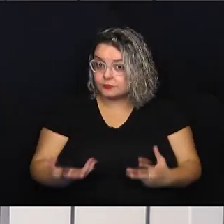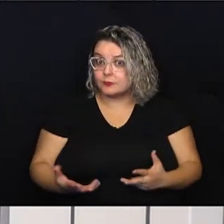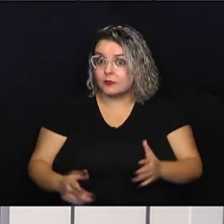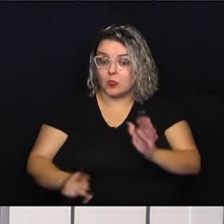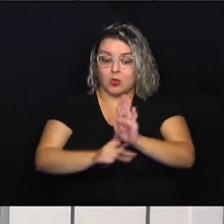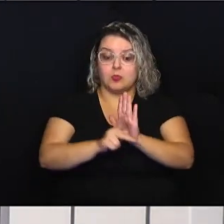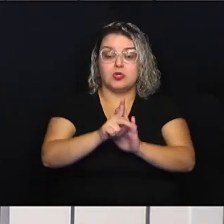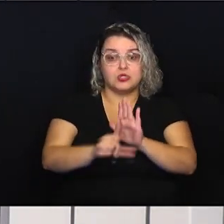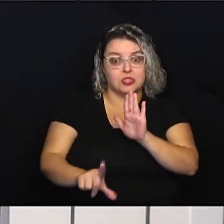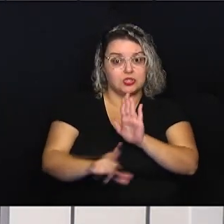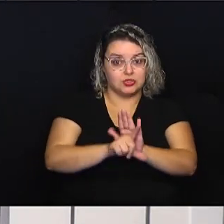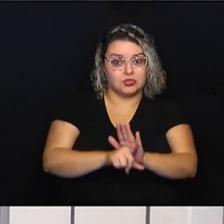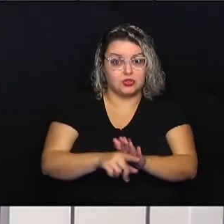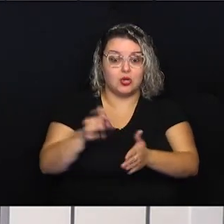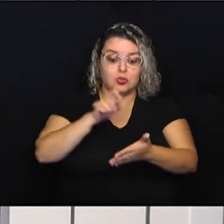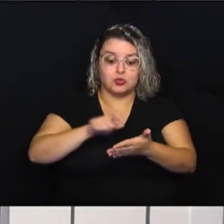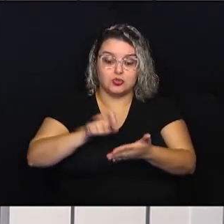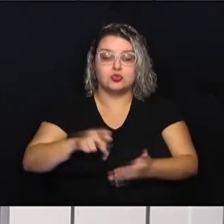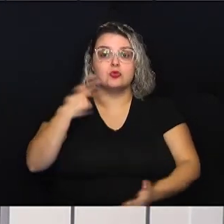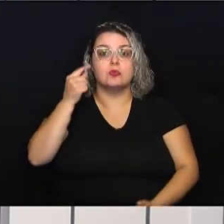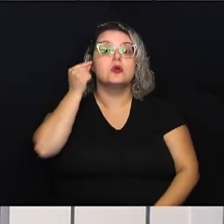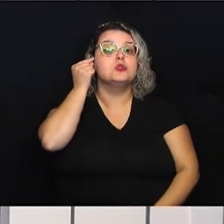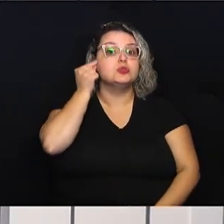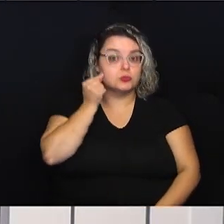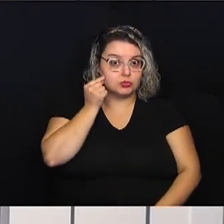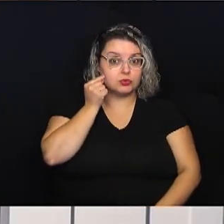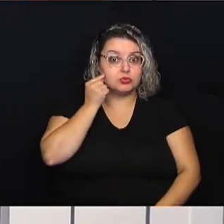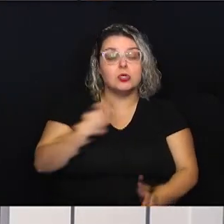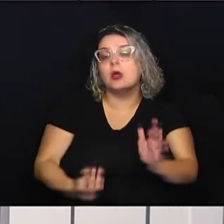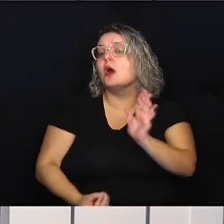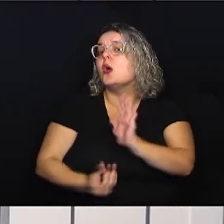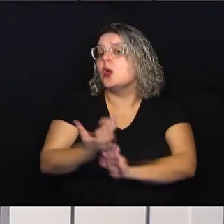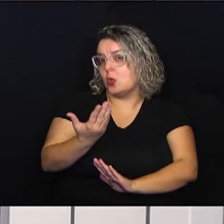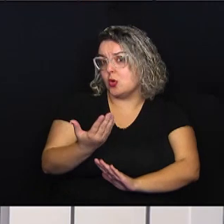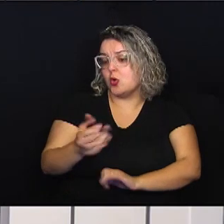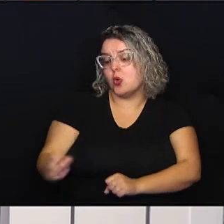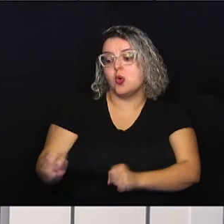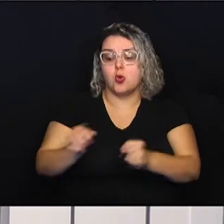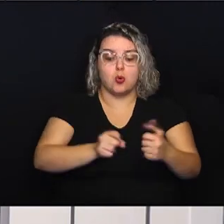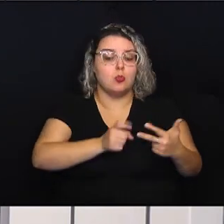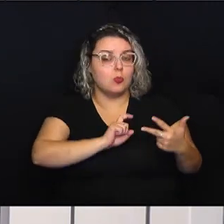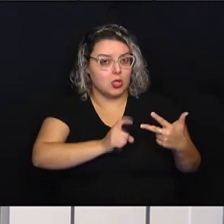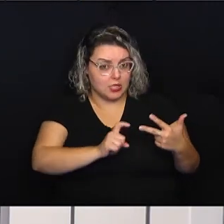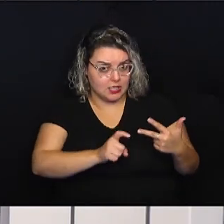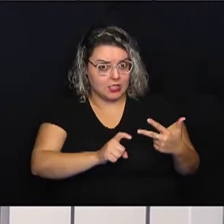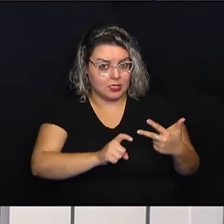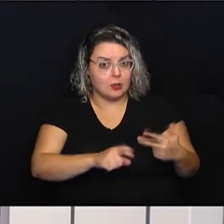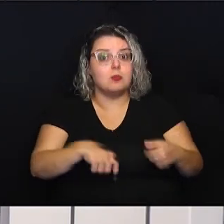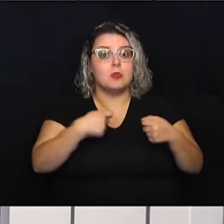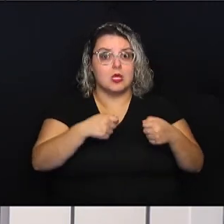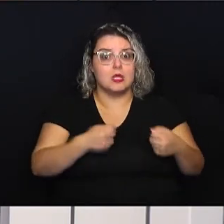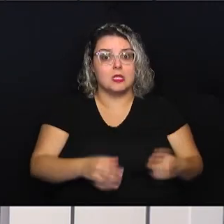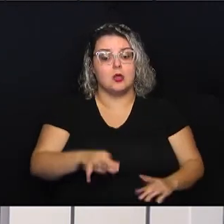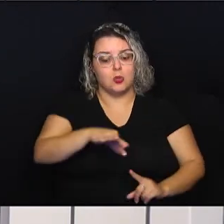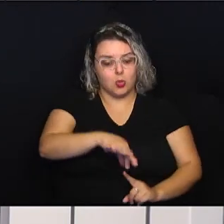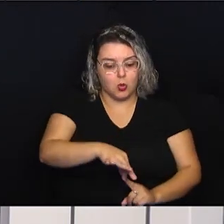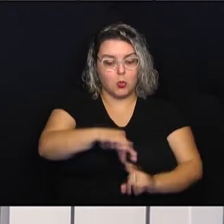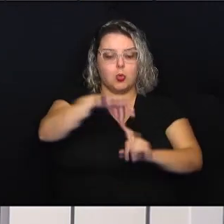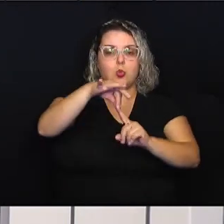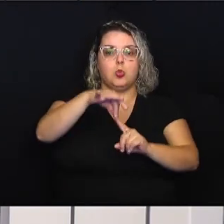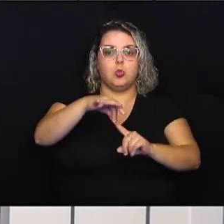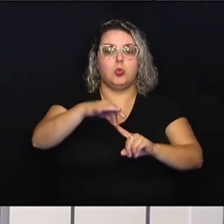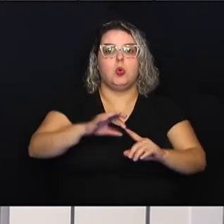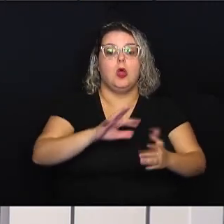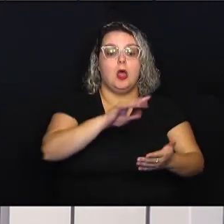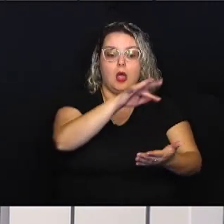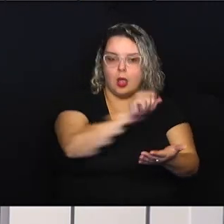de lei de autoria do vereador Marcelo Silva, que estabelece que o Poder Executivo deverá dar prioridade à